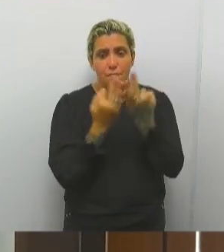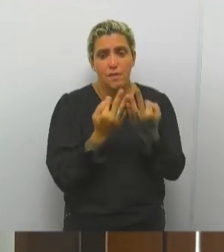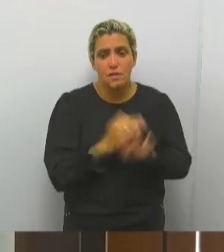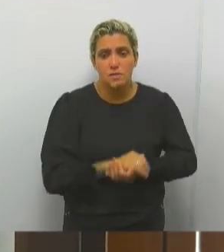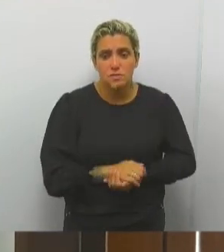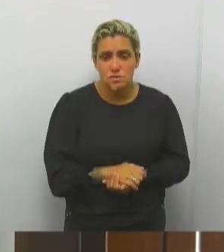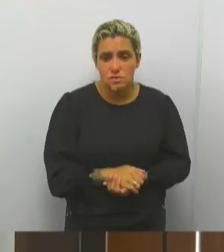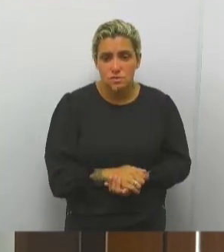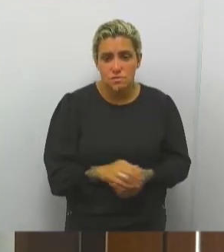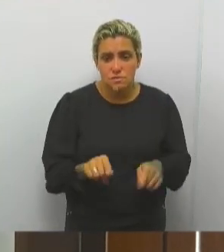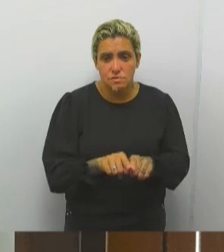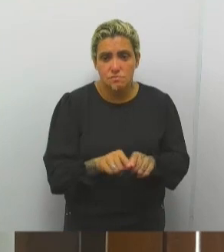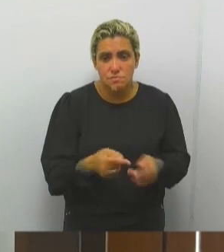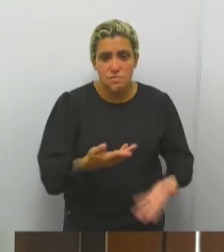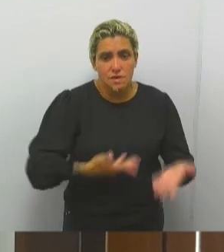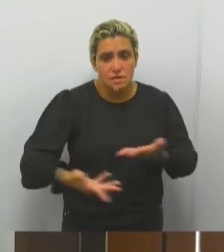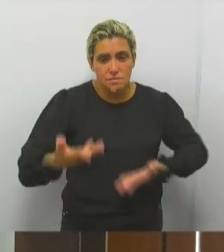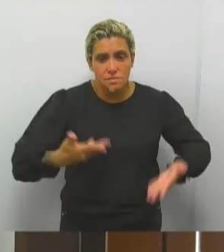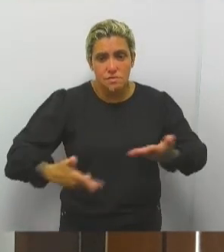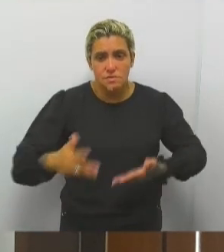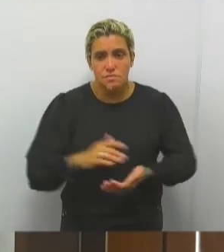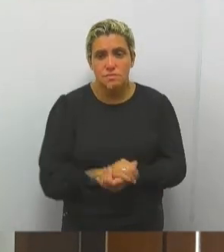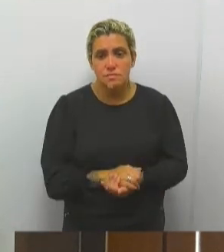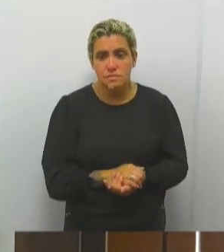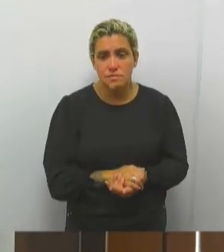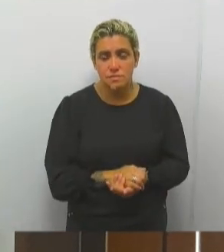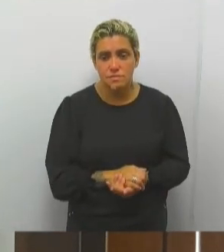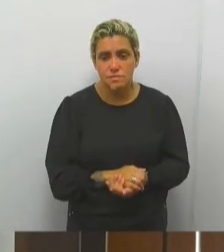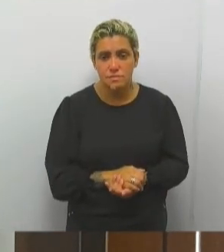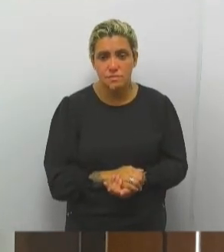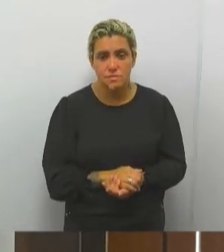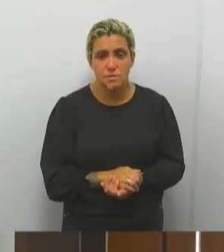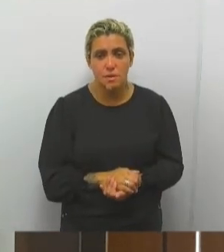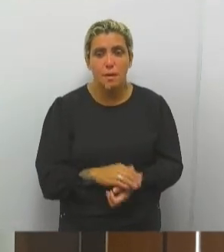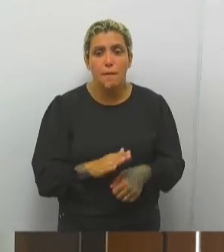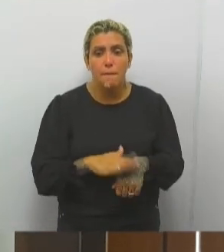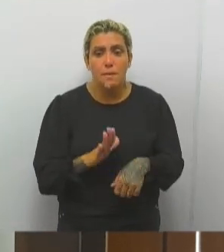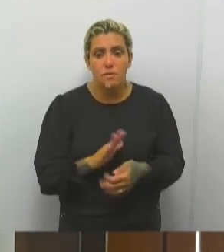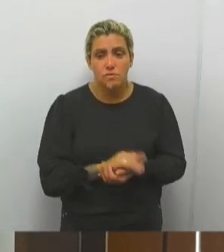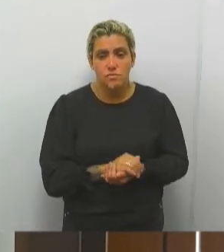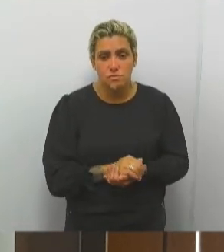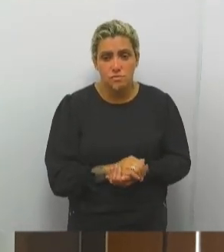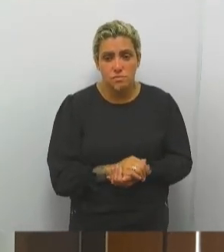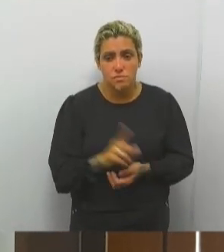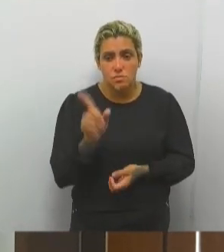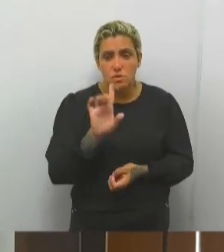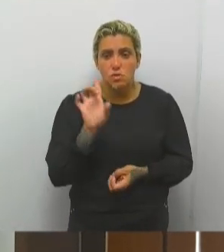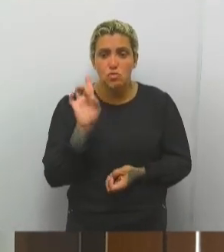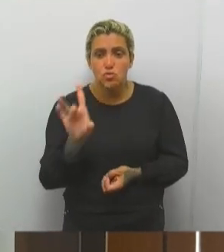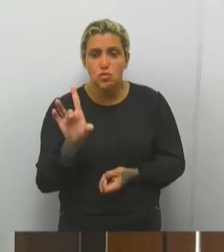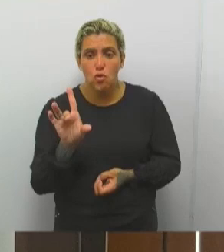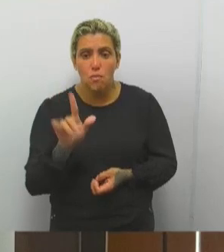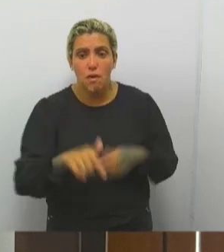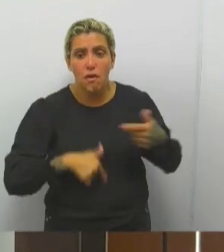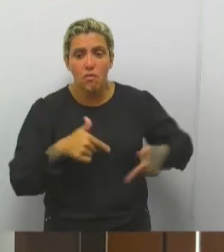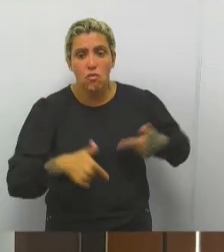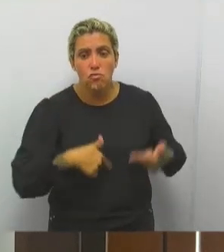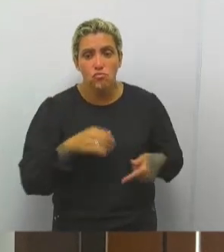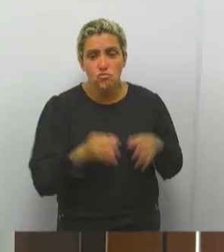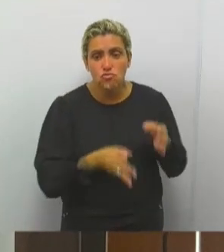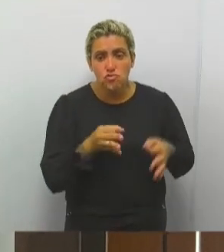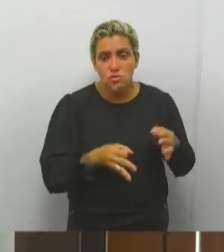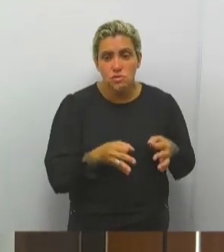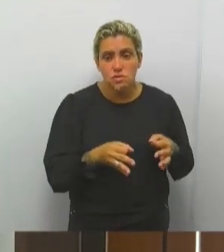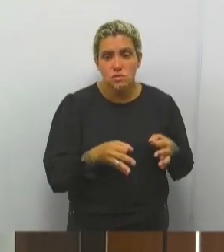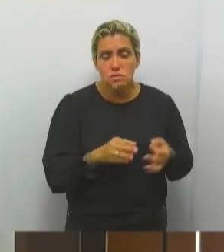as crianças participem plenamente das atividades educacionais isto não é apenas uma questão de justiça social mas